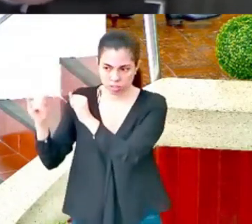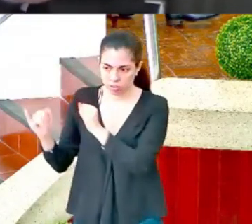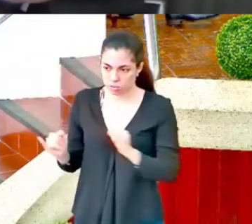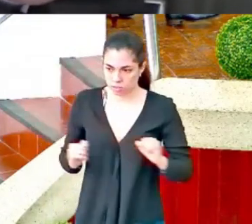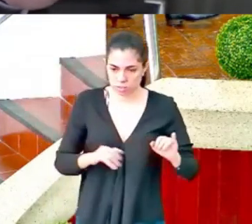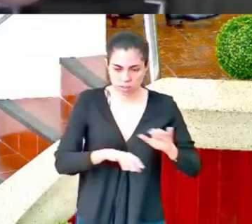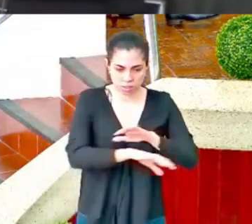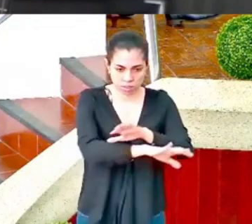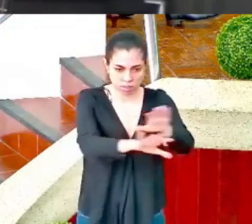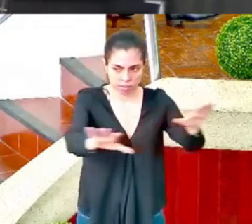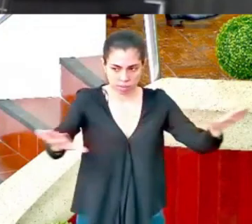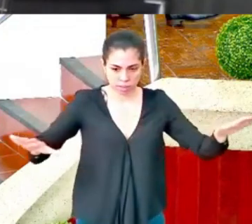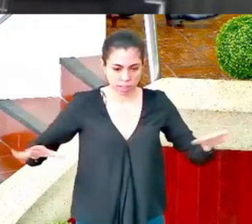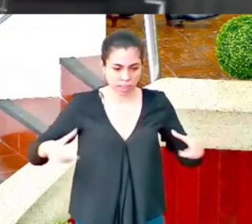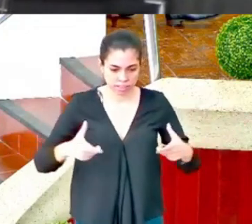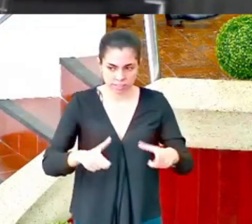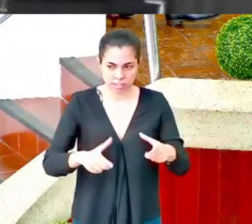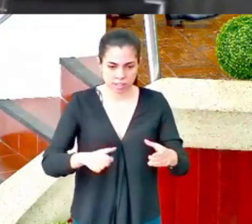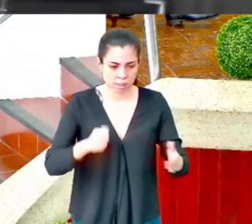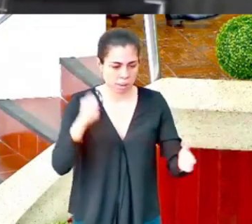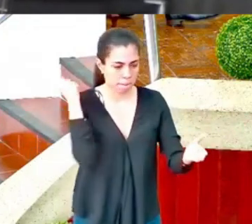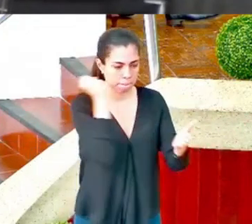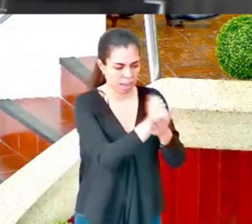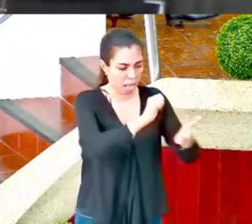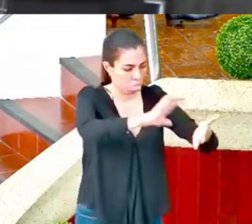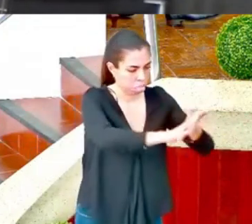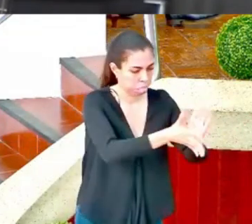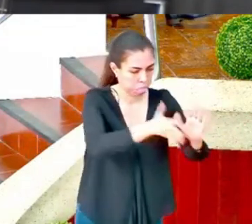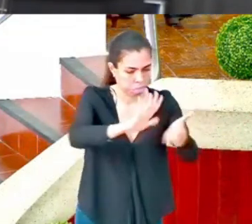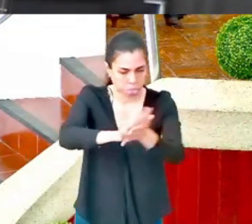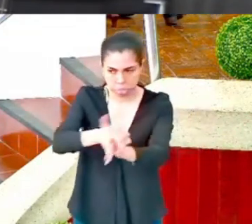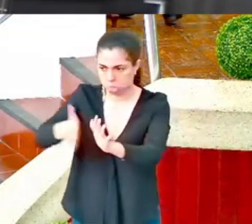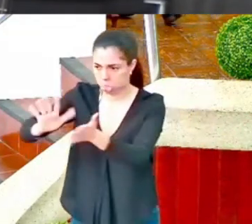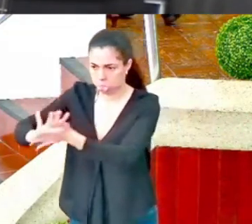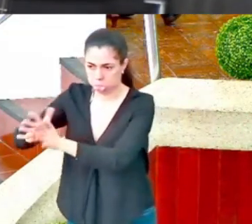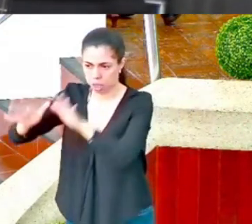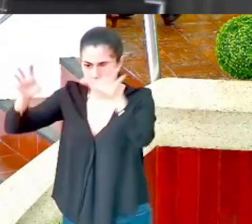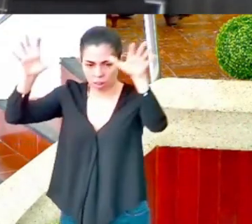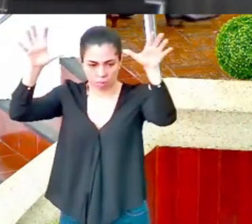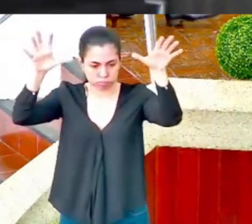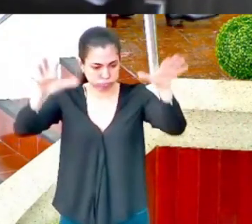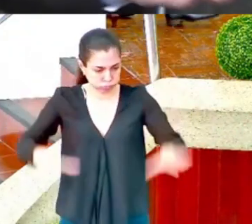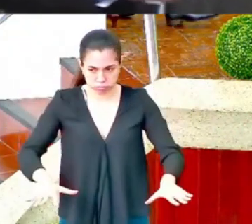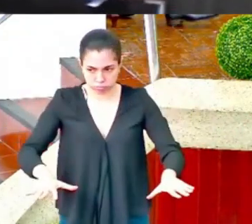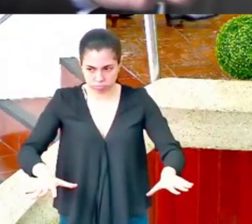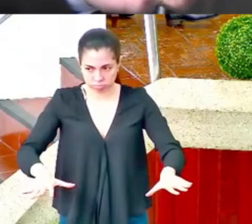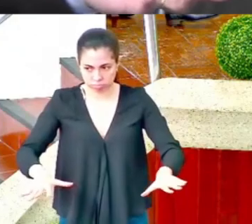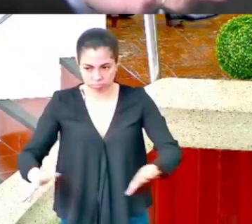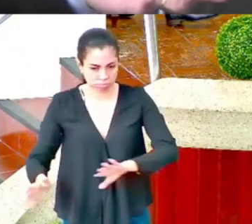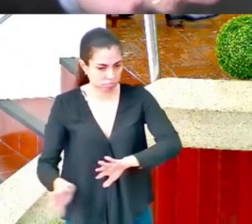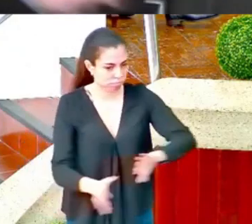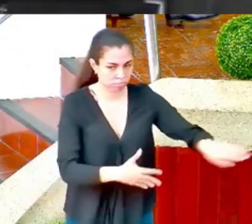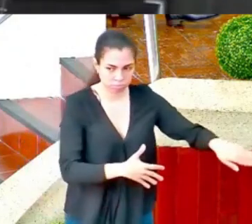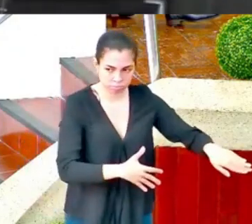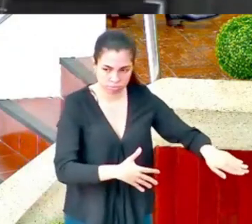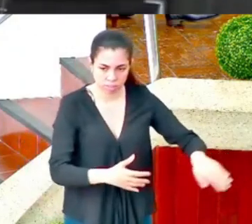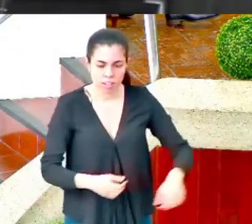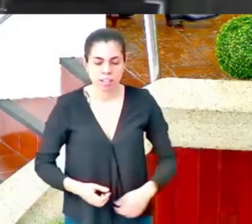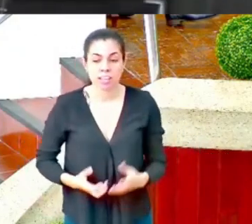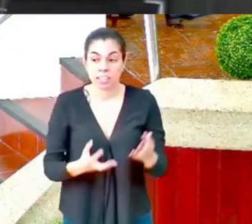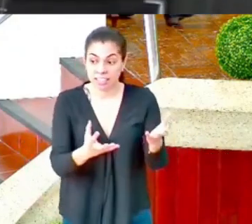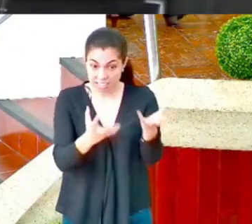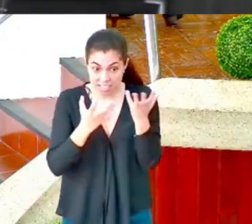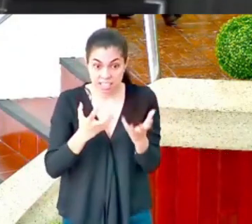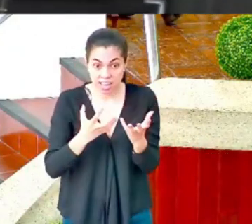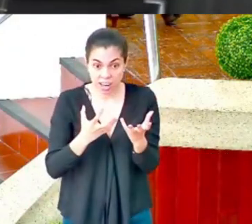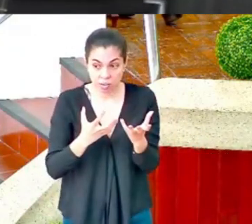então. Neste momento eles tinham que voltar à adoração, coisa que eles não tinham feito mais. Nesse momento eles